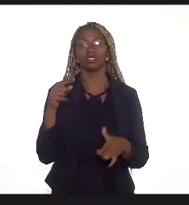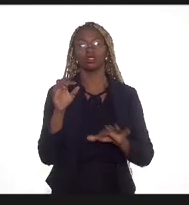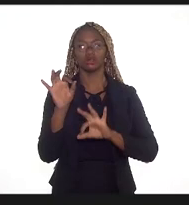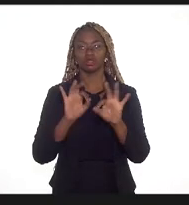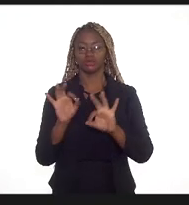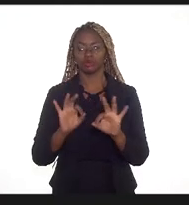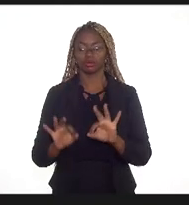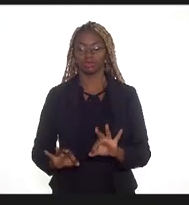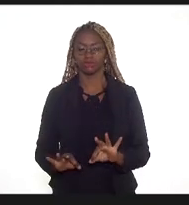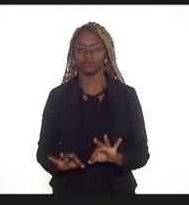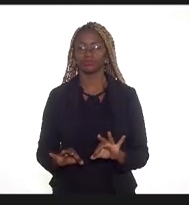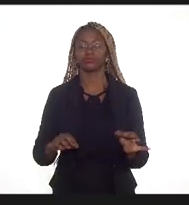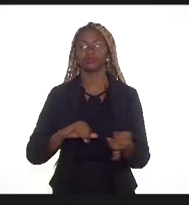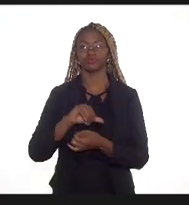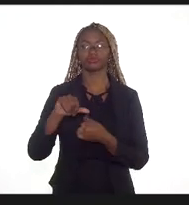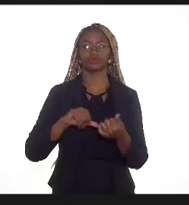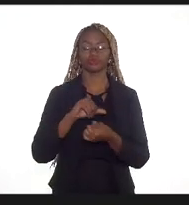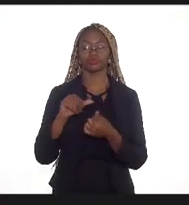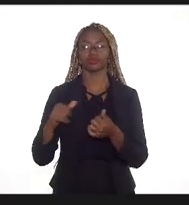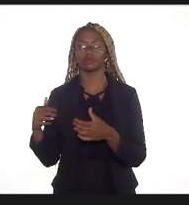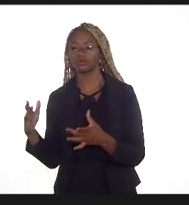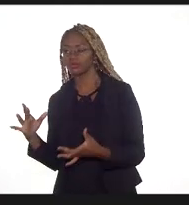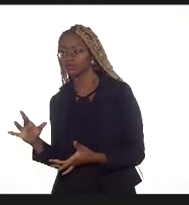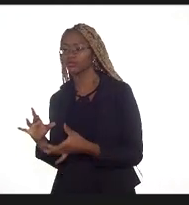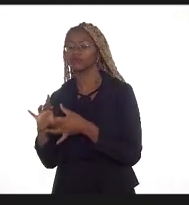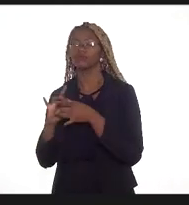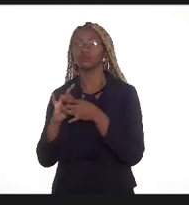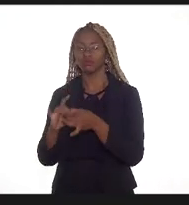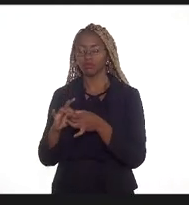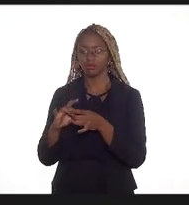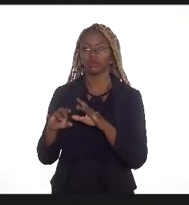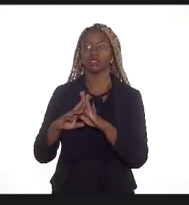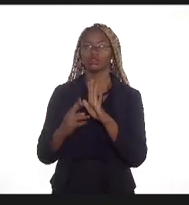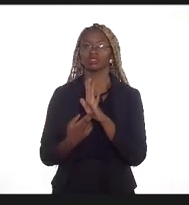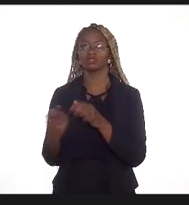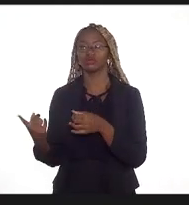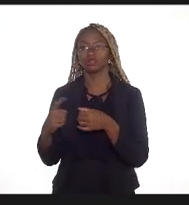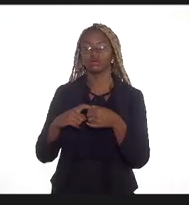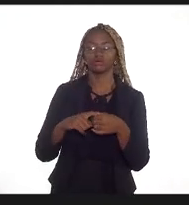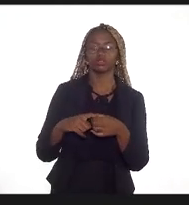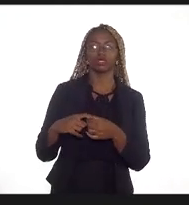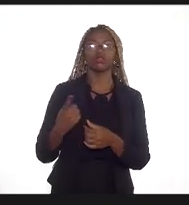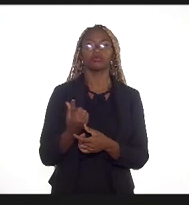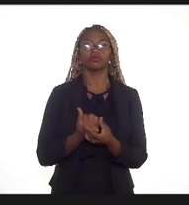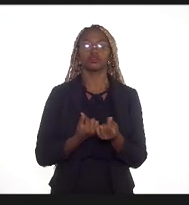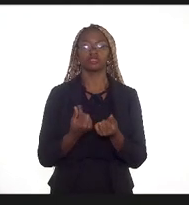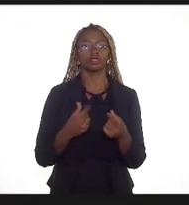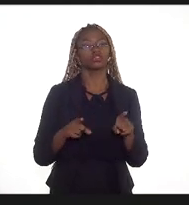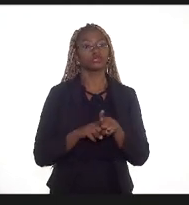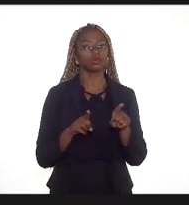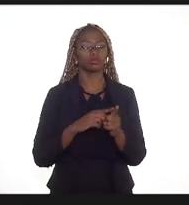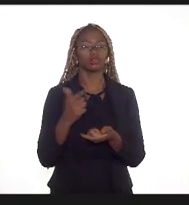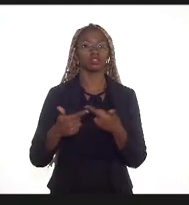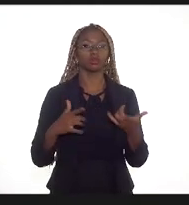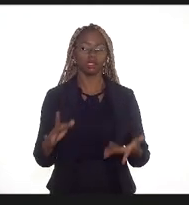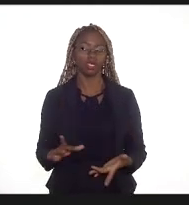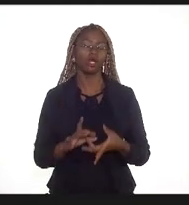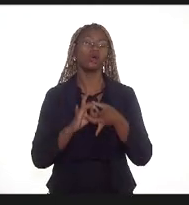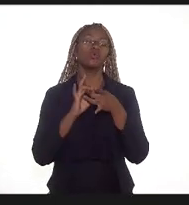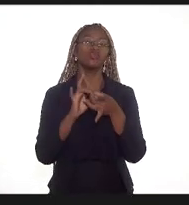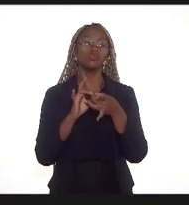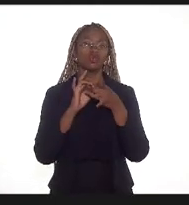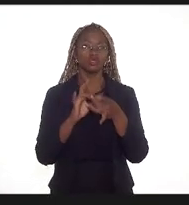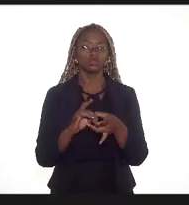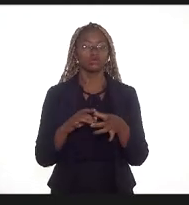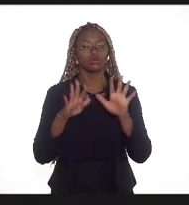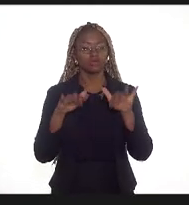programa aderente ao que vier do regime de recuperação fiscal, que é o que nós vamos também trabalhar em conjunto. Ao